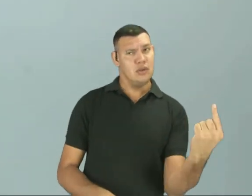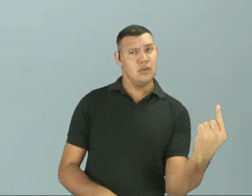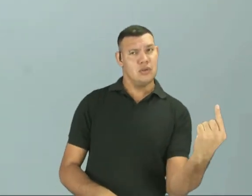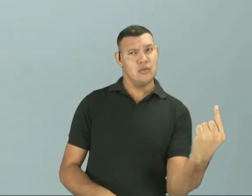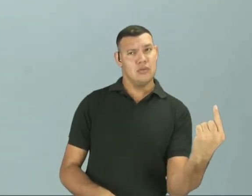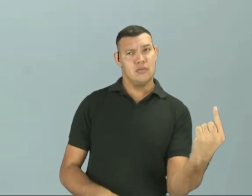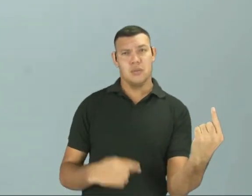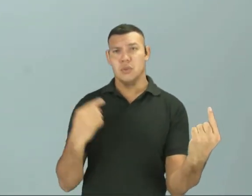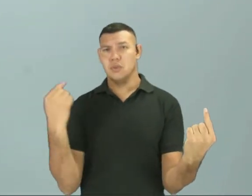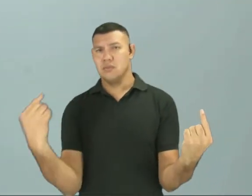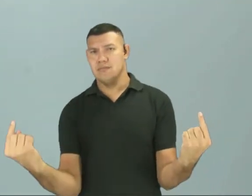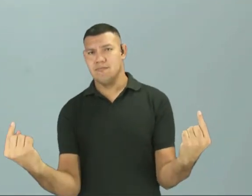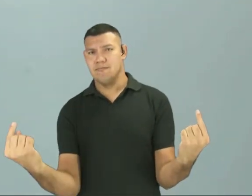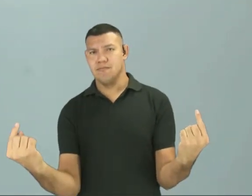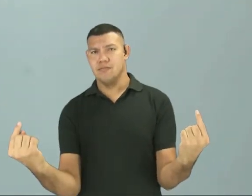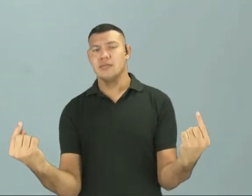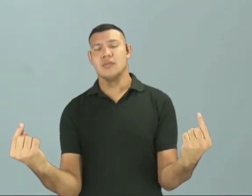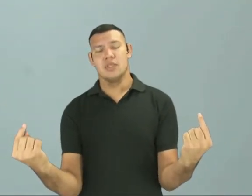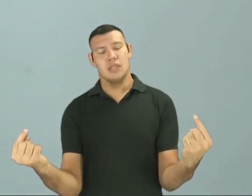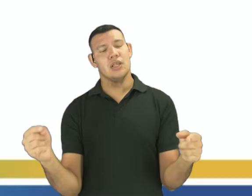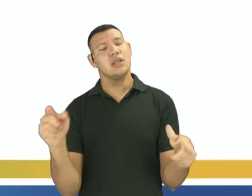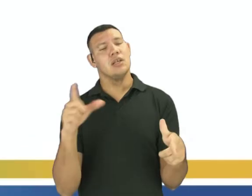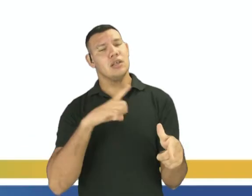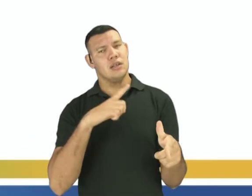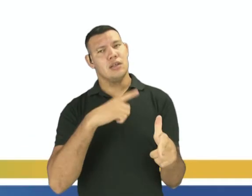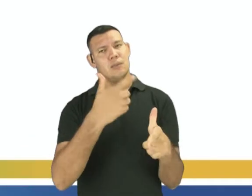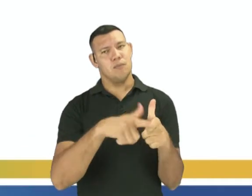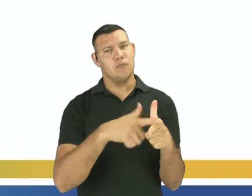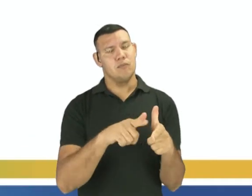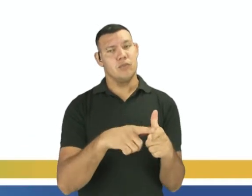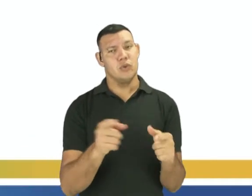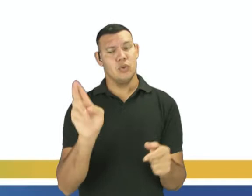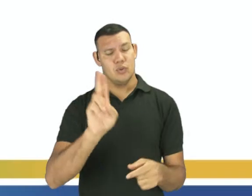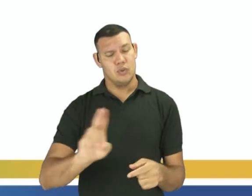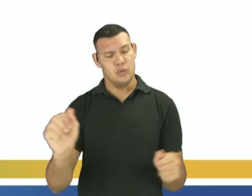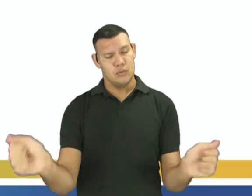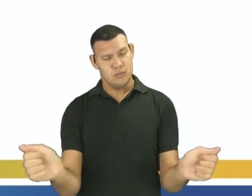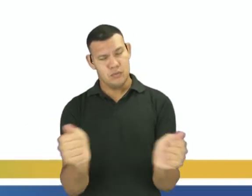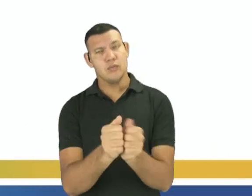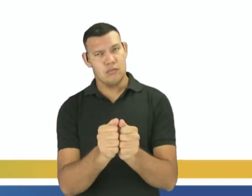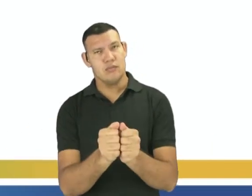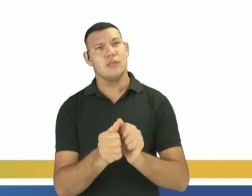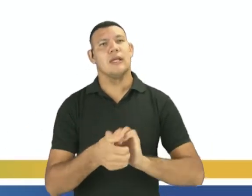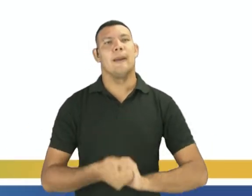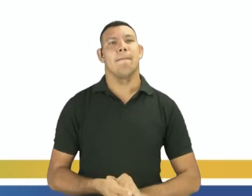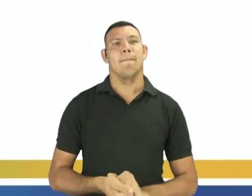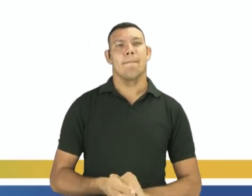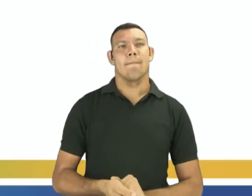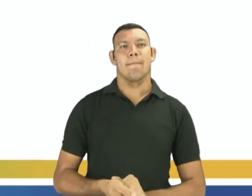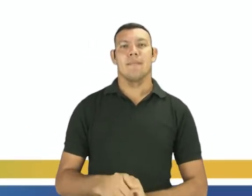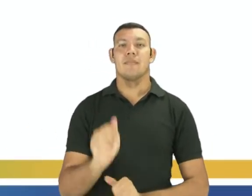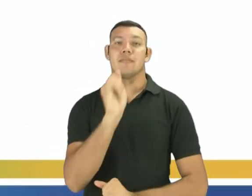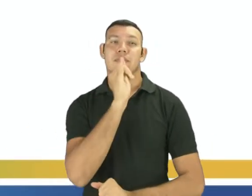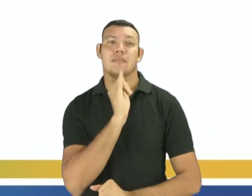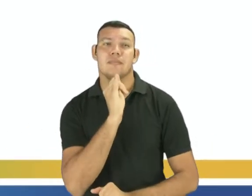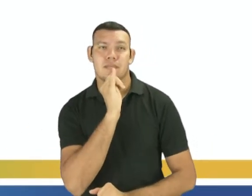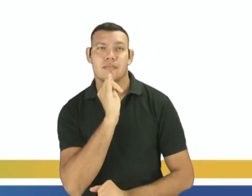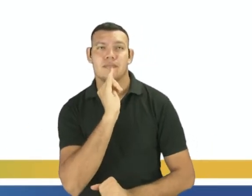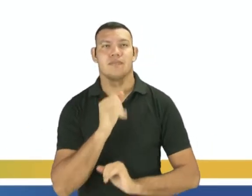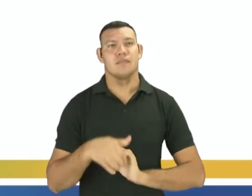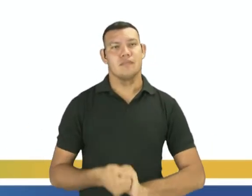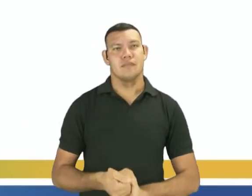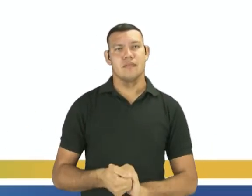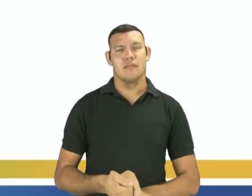verificando isso mais na frente. Observe aí, eu coloquei dois exemplos. Primeiro, I'm sleeping.